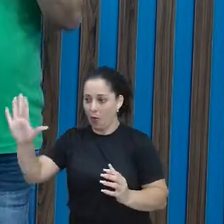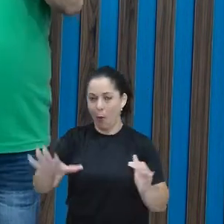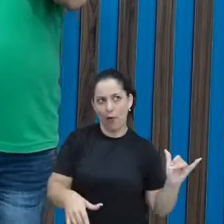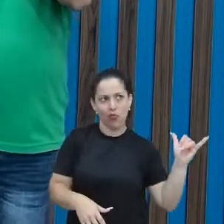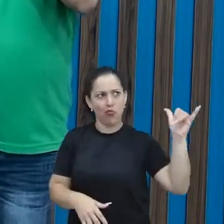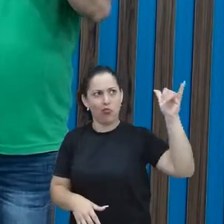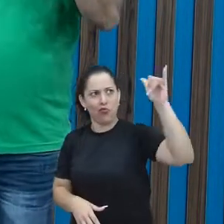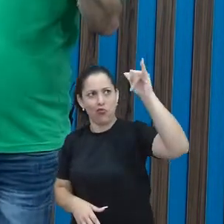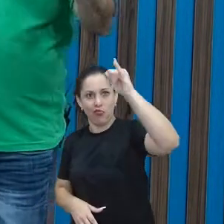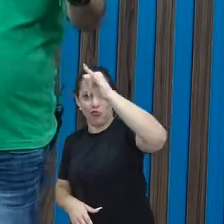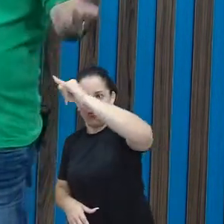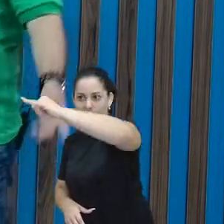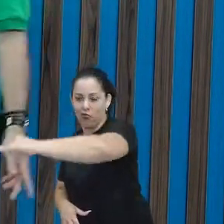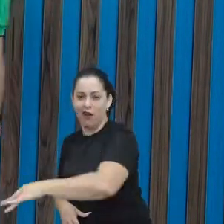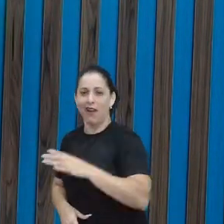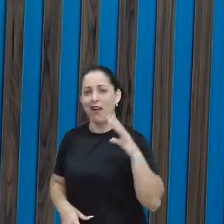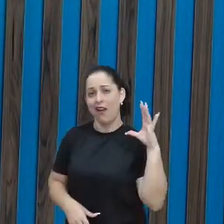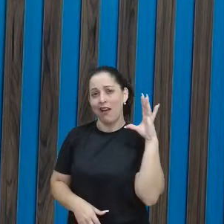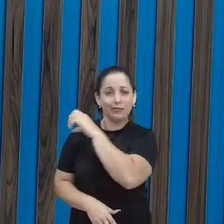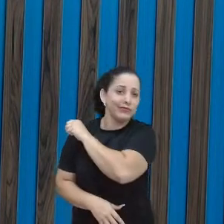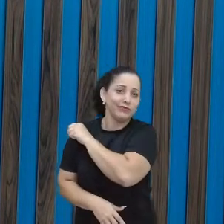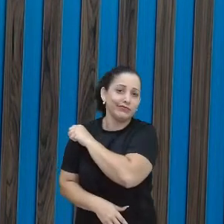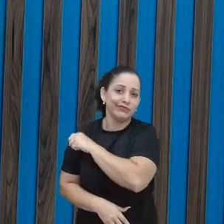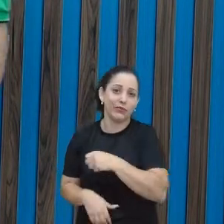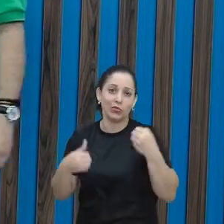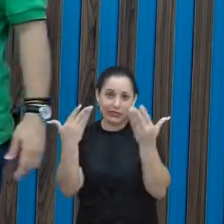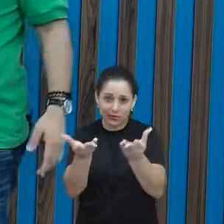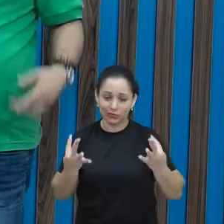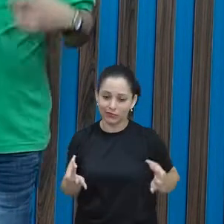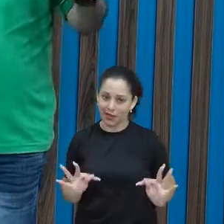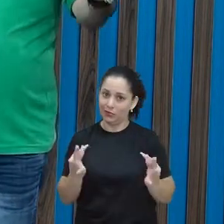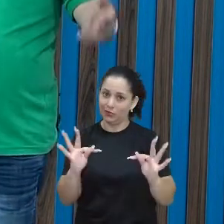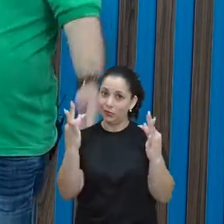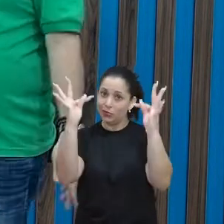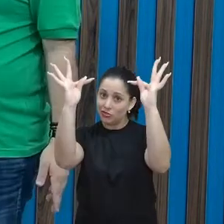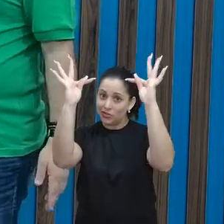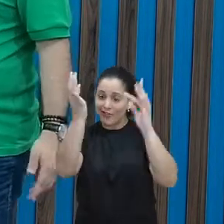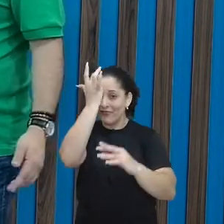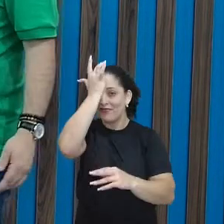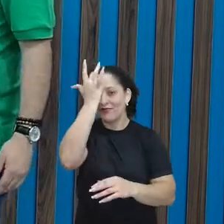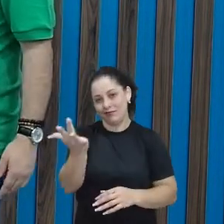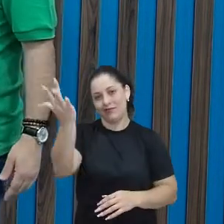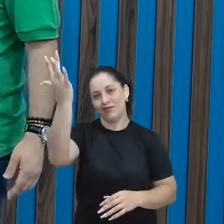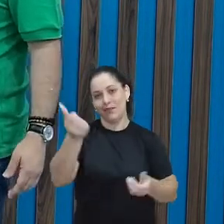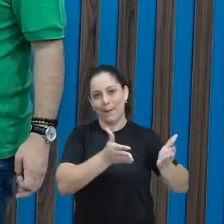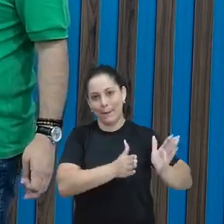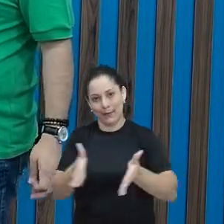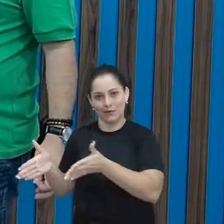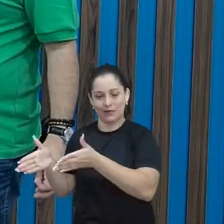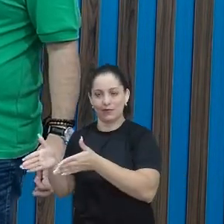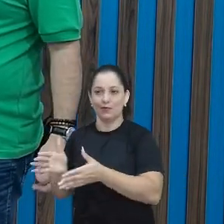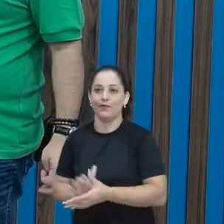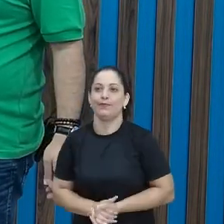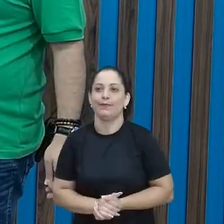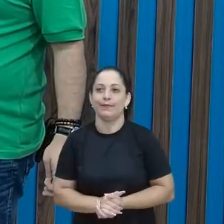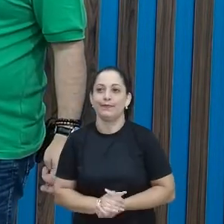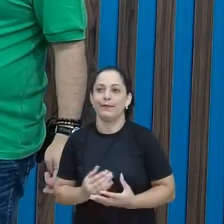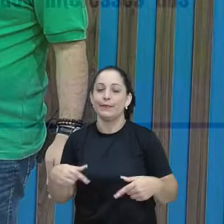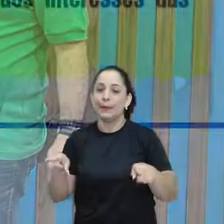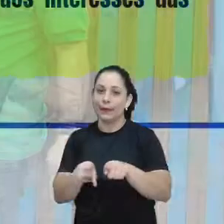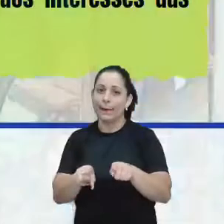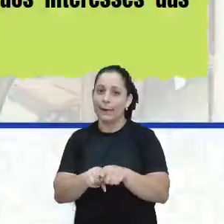viagem, certo? Então, isso contribuiu bastante, né, para esse processo. Além